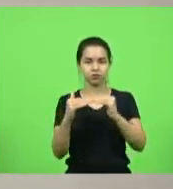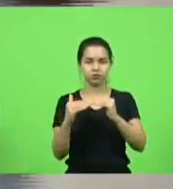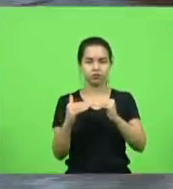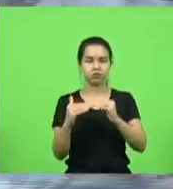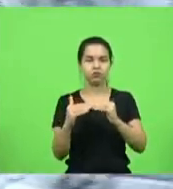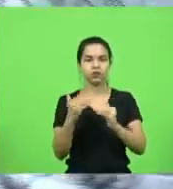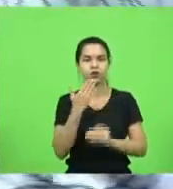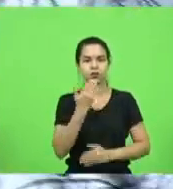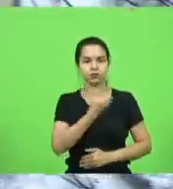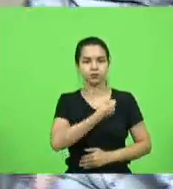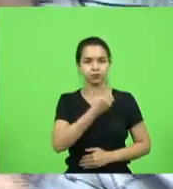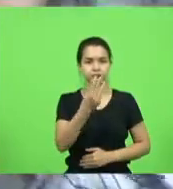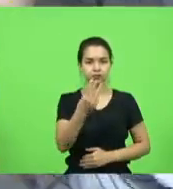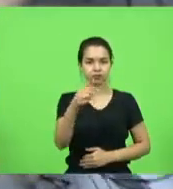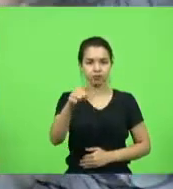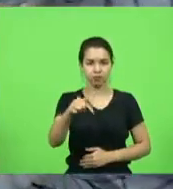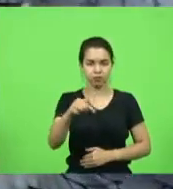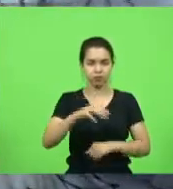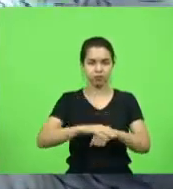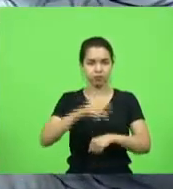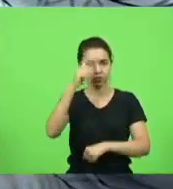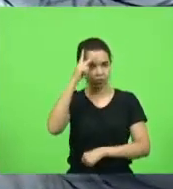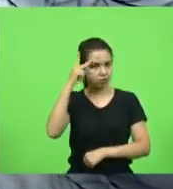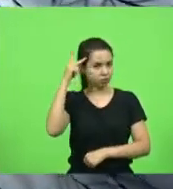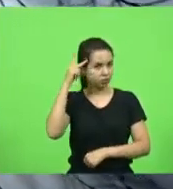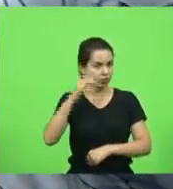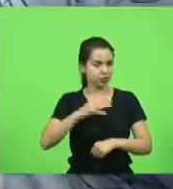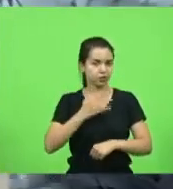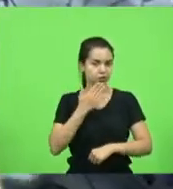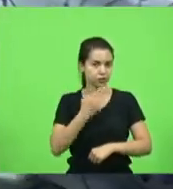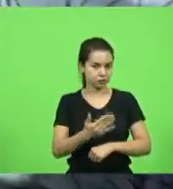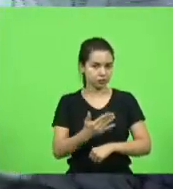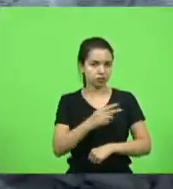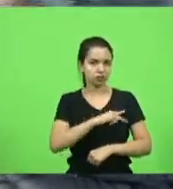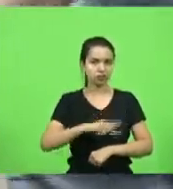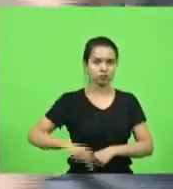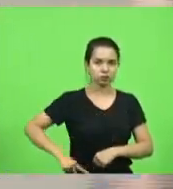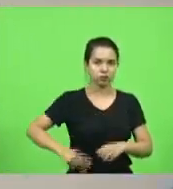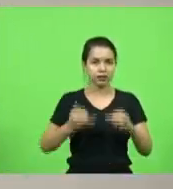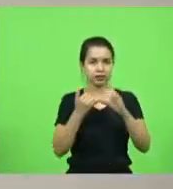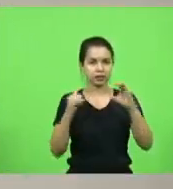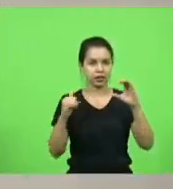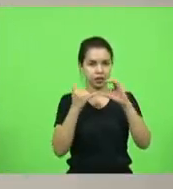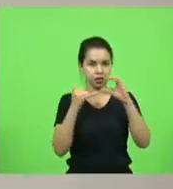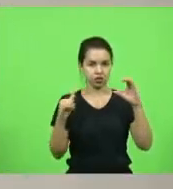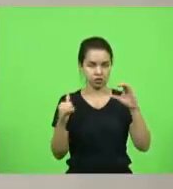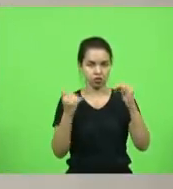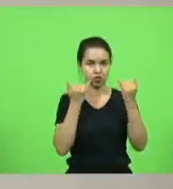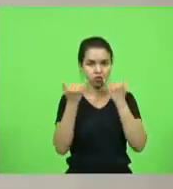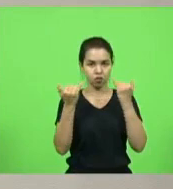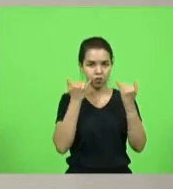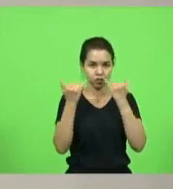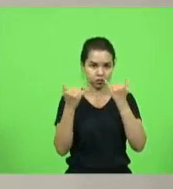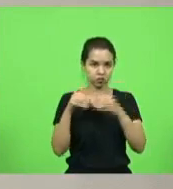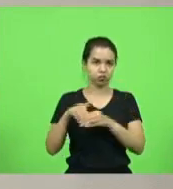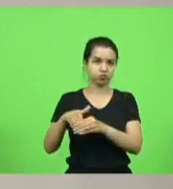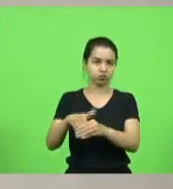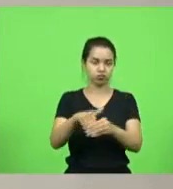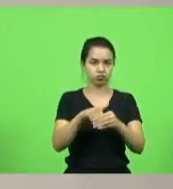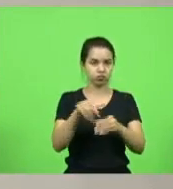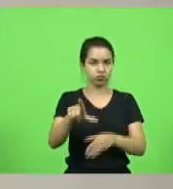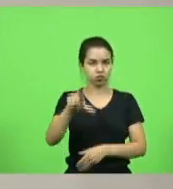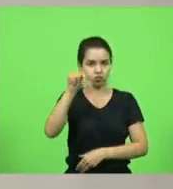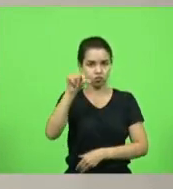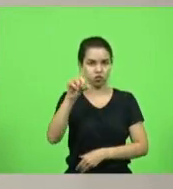unanimidade. Requerimento 37, autor deputada Paulinha, solicitando ao presidente da Celesc informações acerca das eleições para o posto de